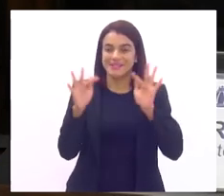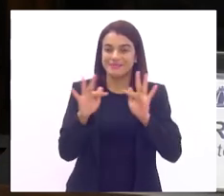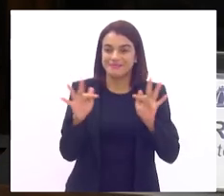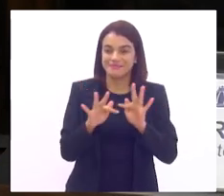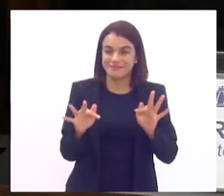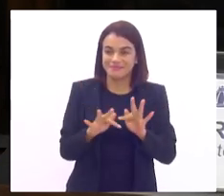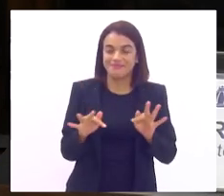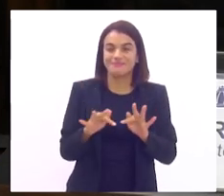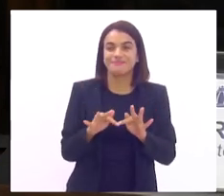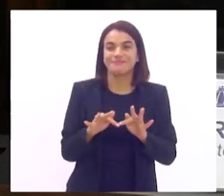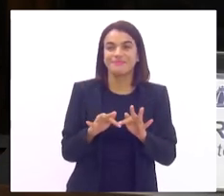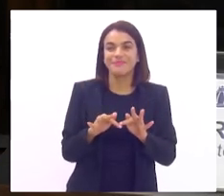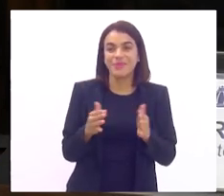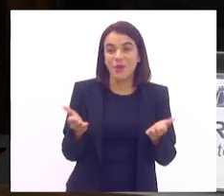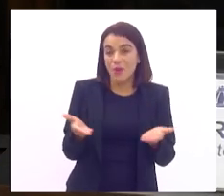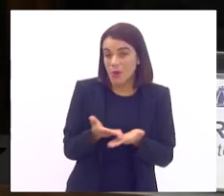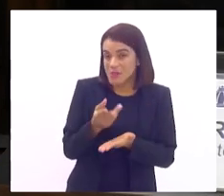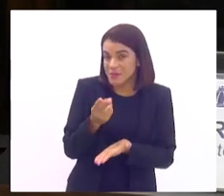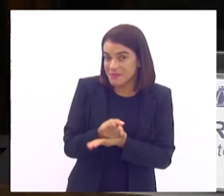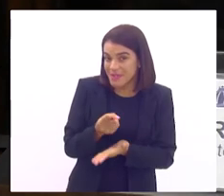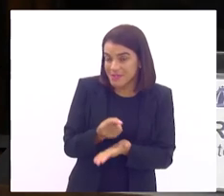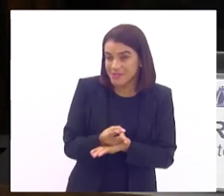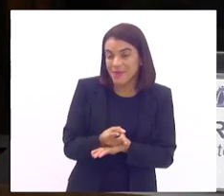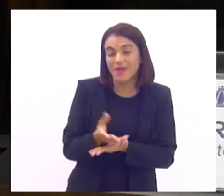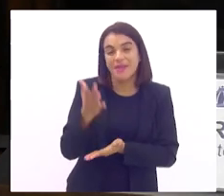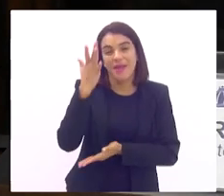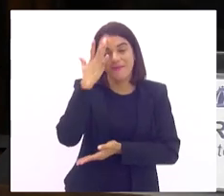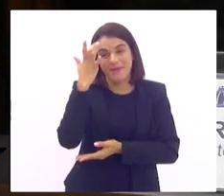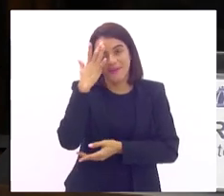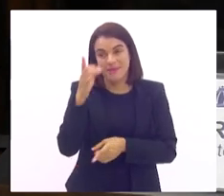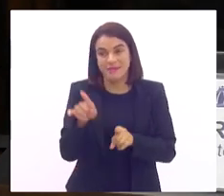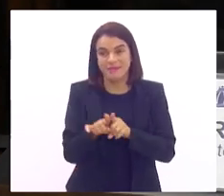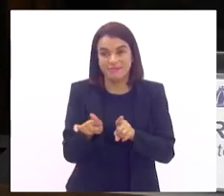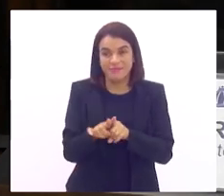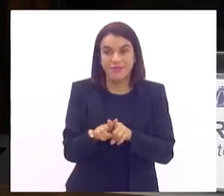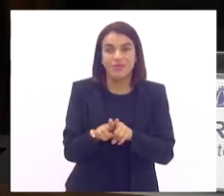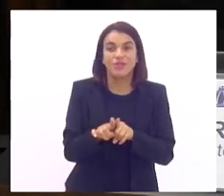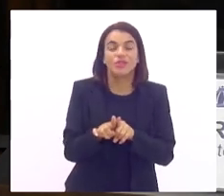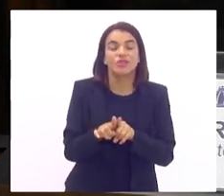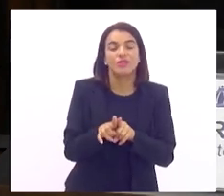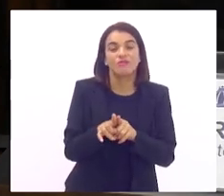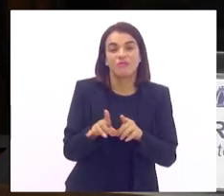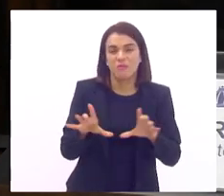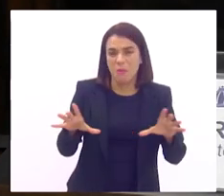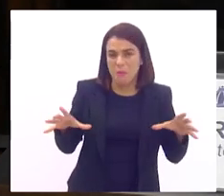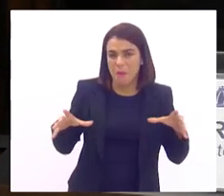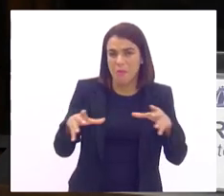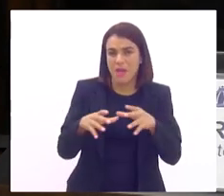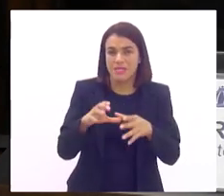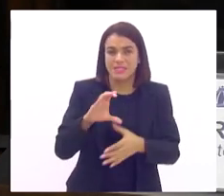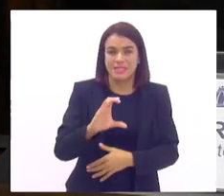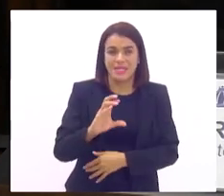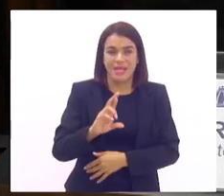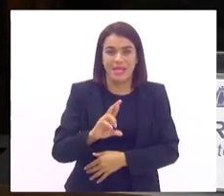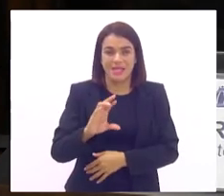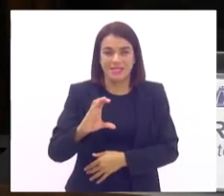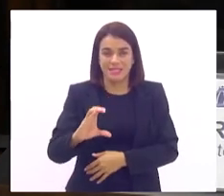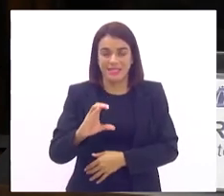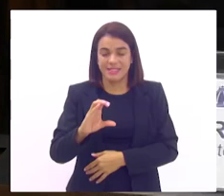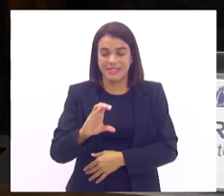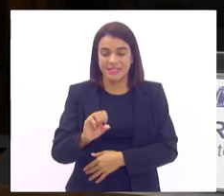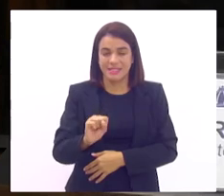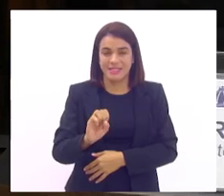fazer tudo isso. Hoje mesmo, hoje e amanhã, estamos realizando o mutirão CRC,